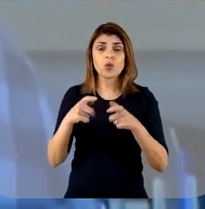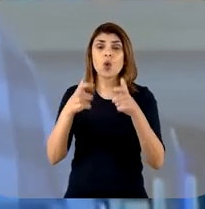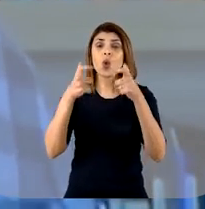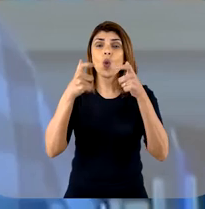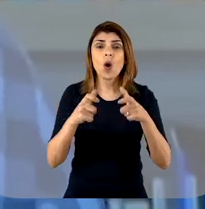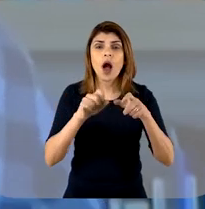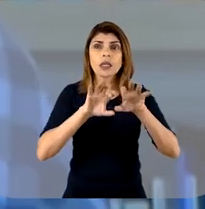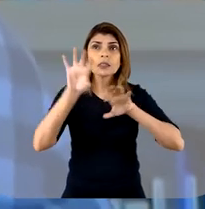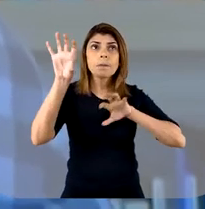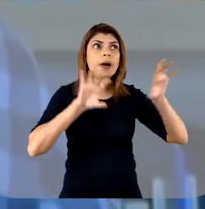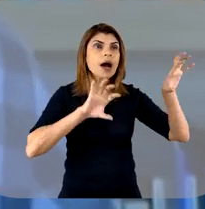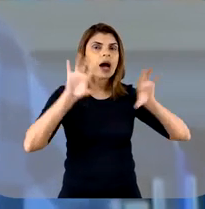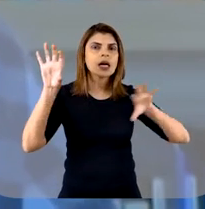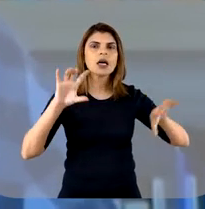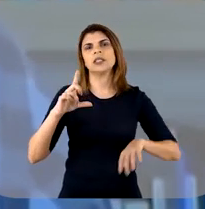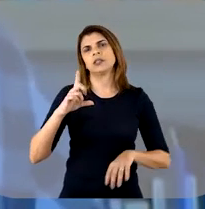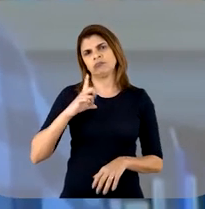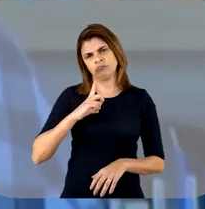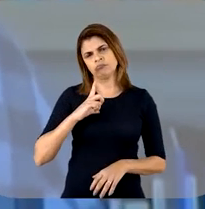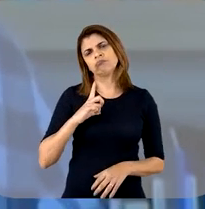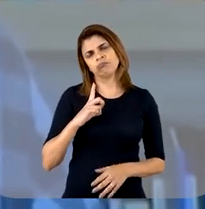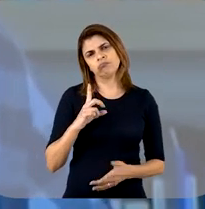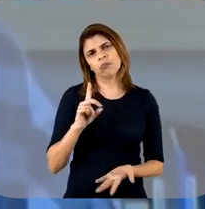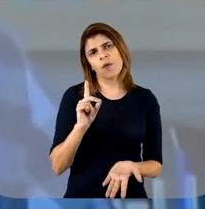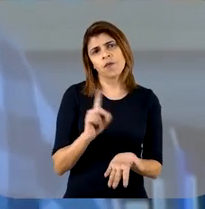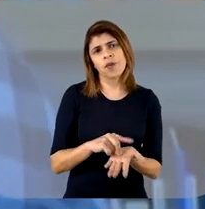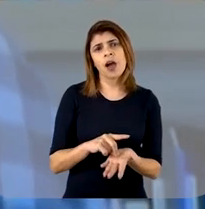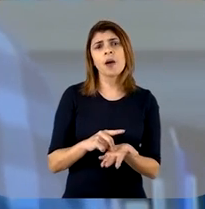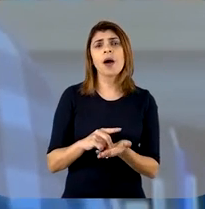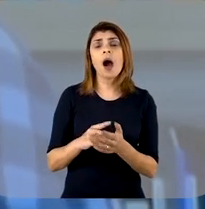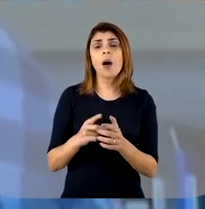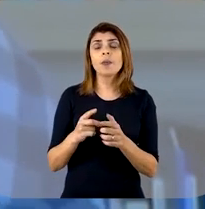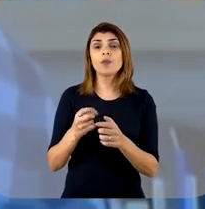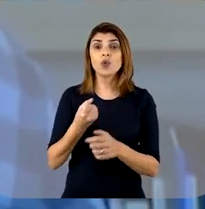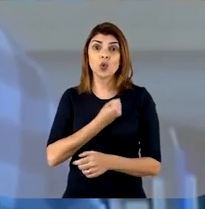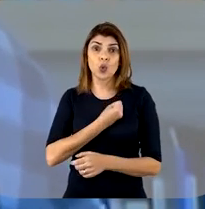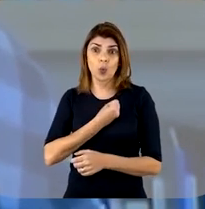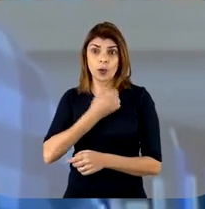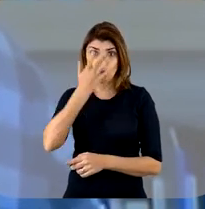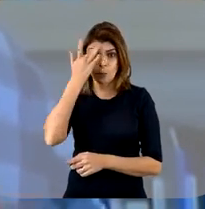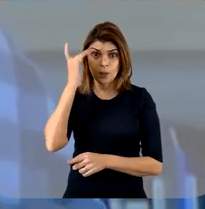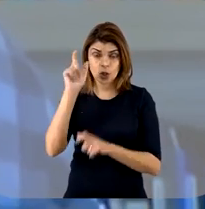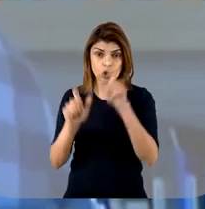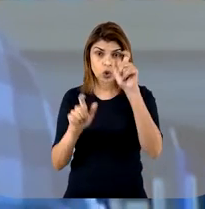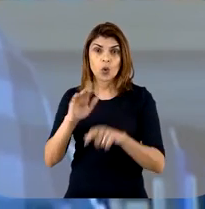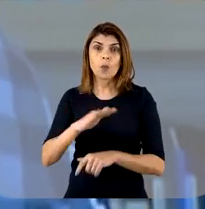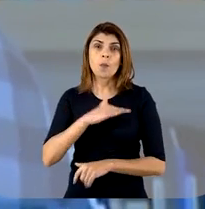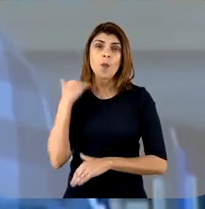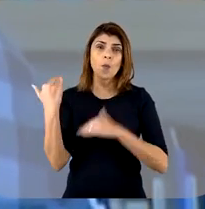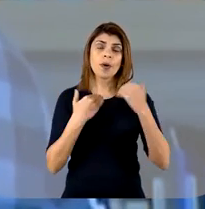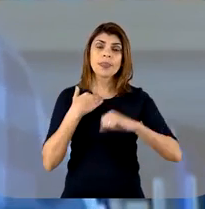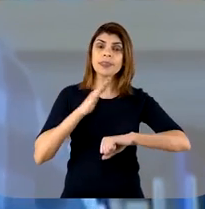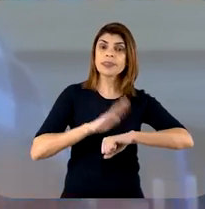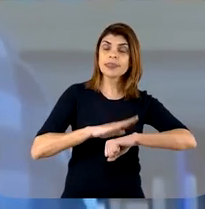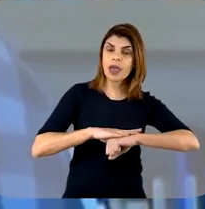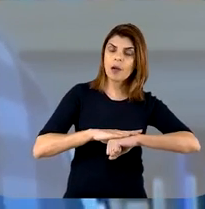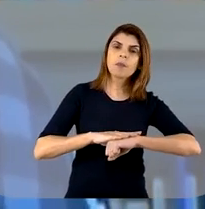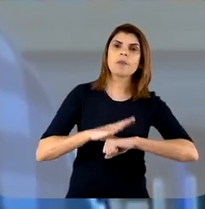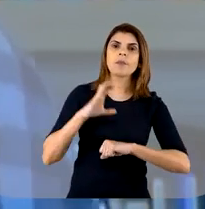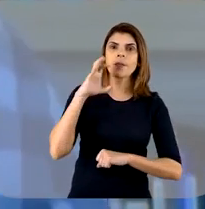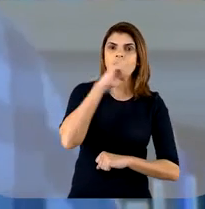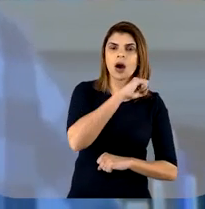território espalhado, então nós tivemos, na verdade, aumentos do número de casos acontecendo em tempos diversos, alguns